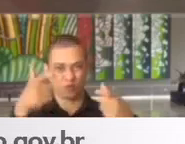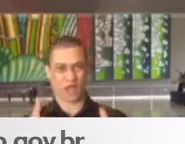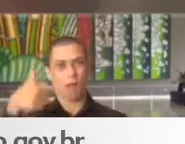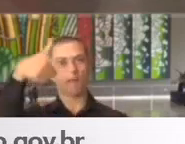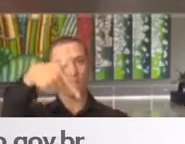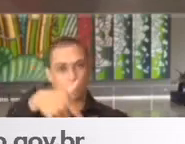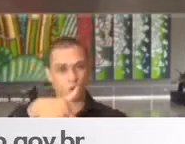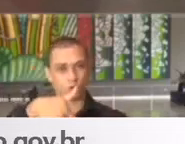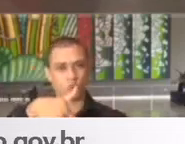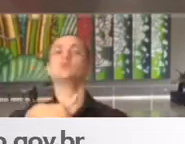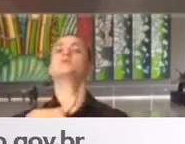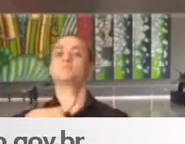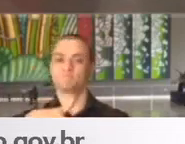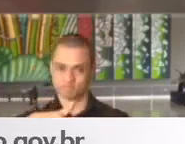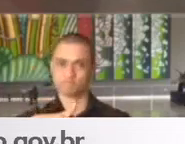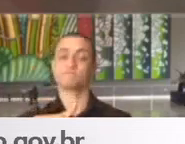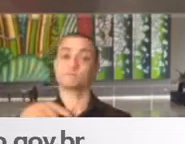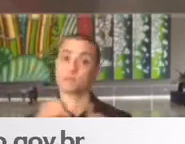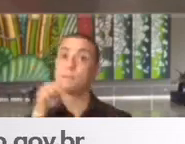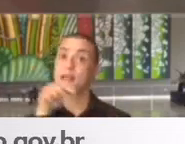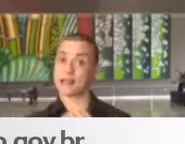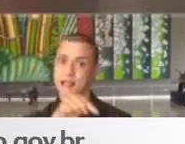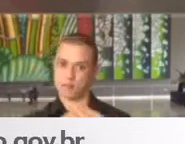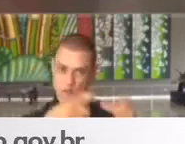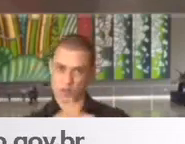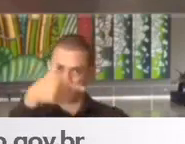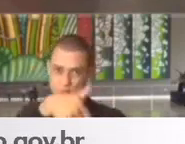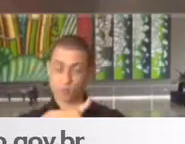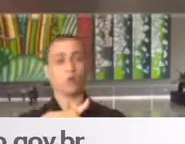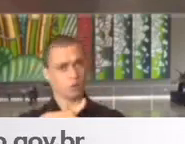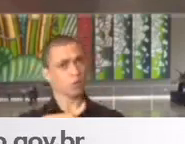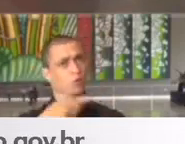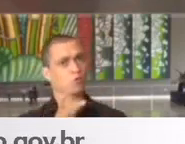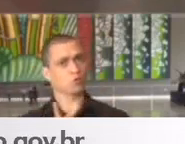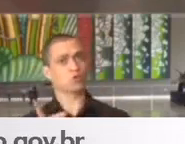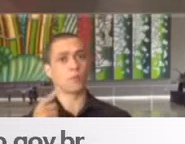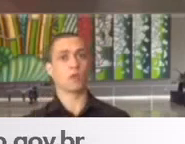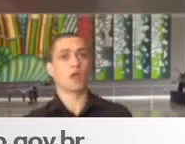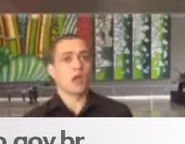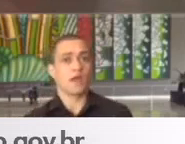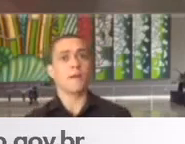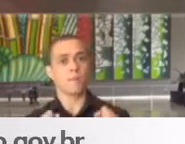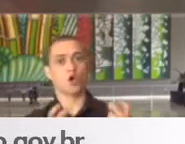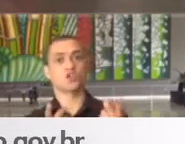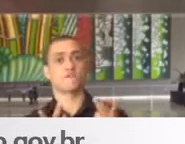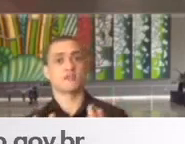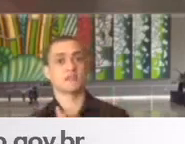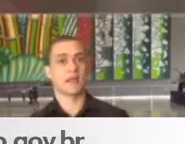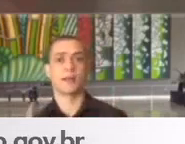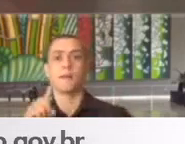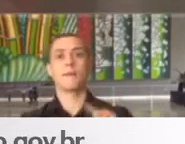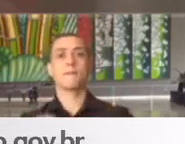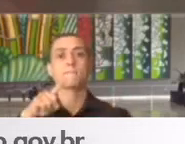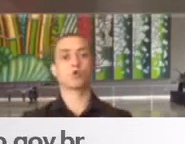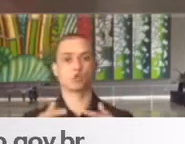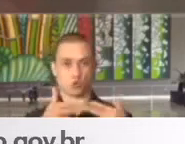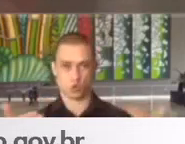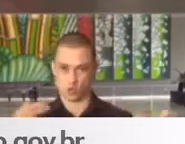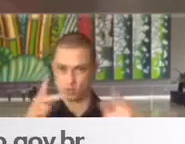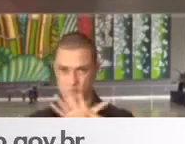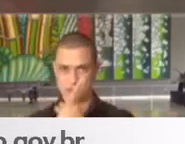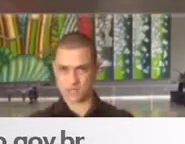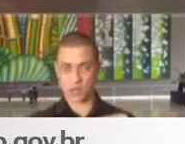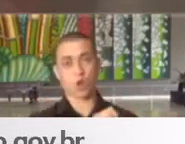combustíveis podem, evidentemente, como centros de mercado, venderem produtos elaborados